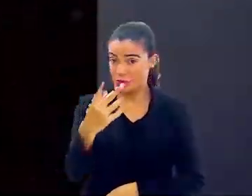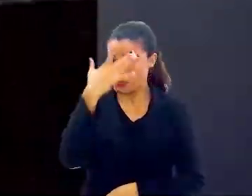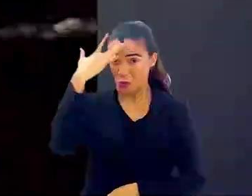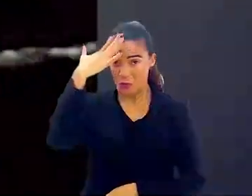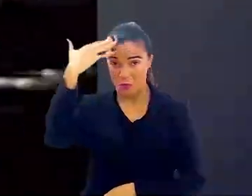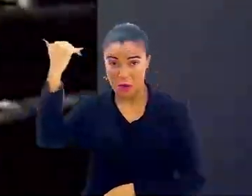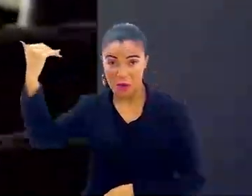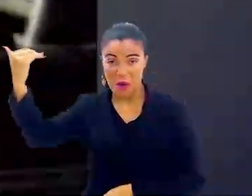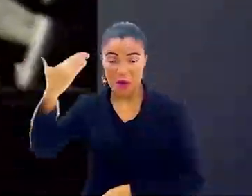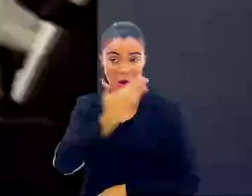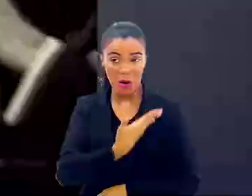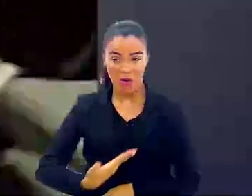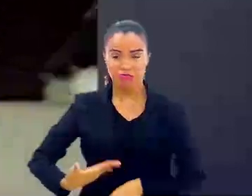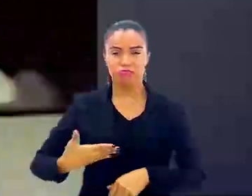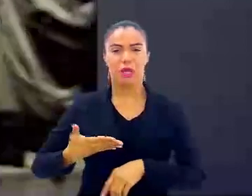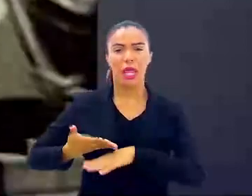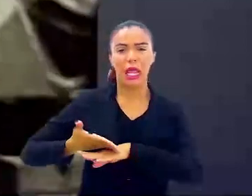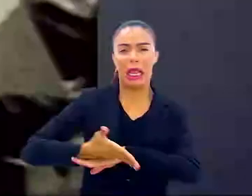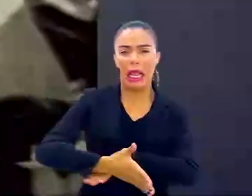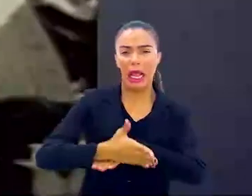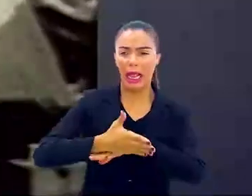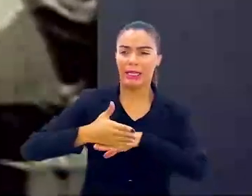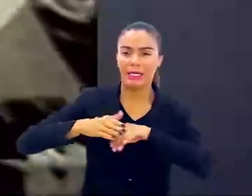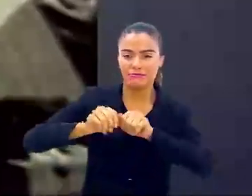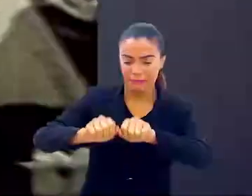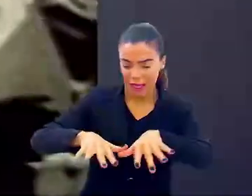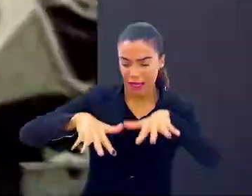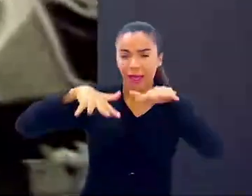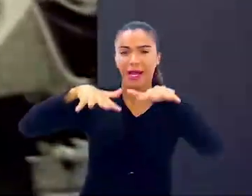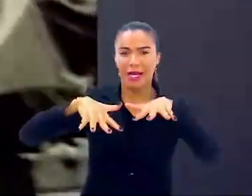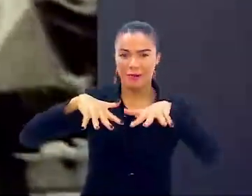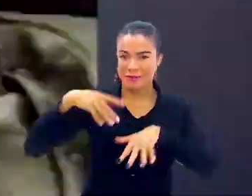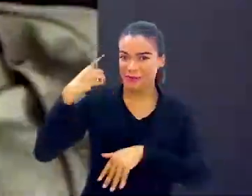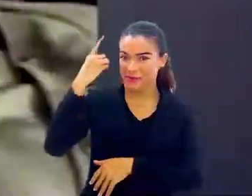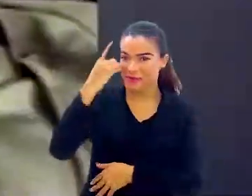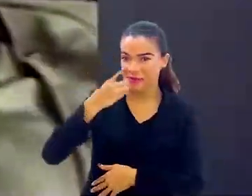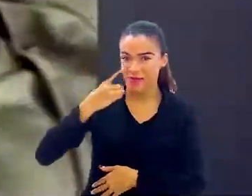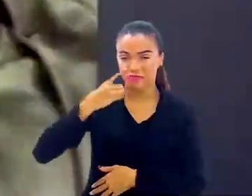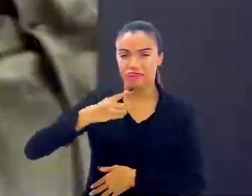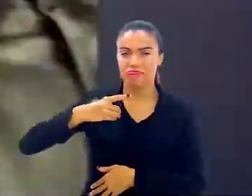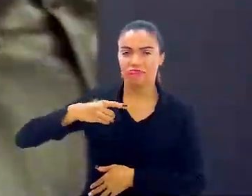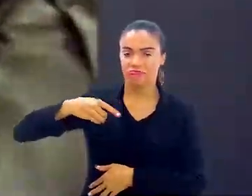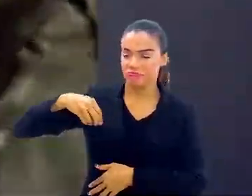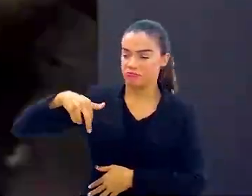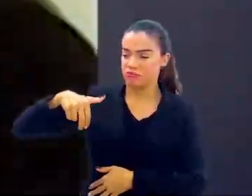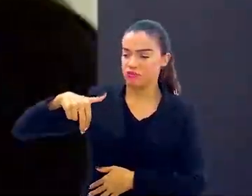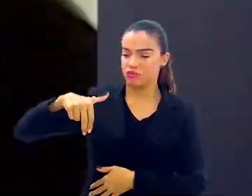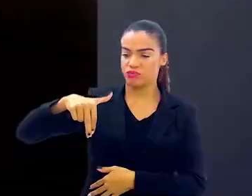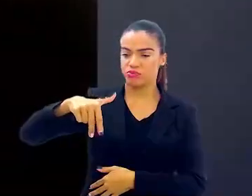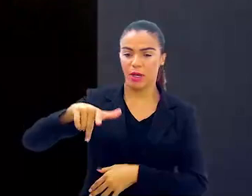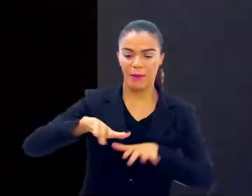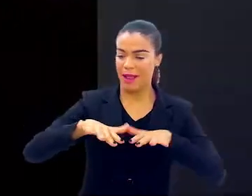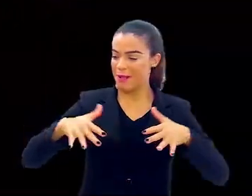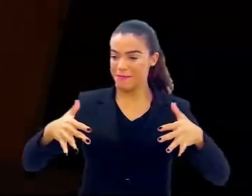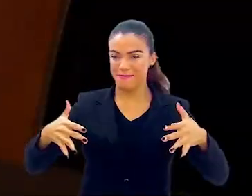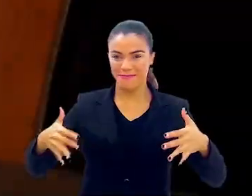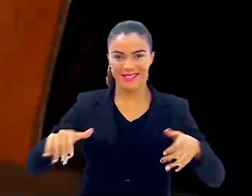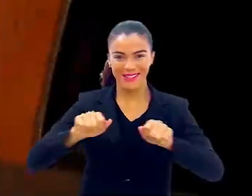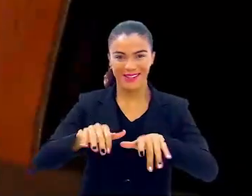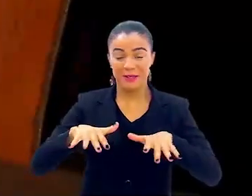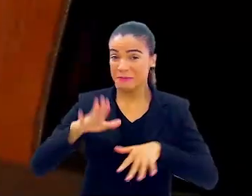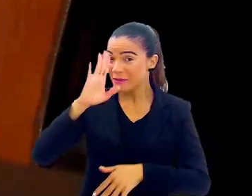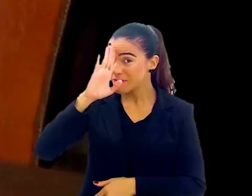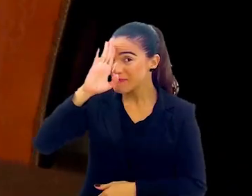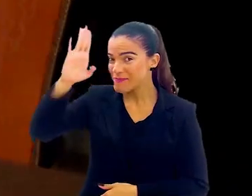homens públicos que dão entrada no recinto da Câmara dos Deputados, dirigindo-se para a mesa daquela Casa do Congresso.